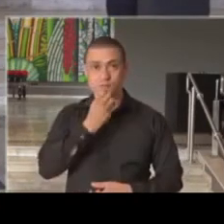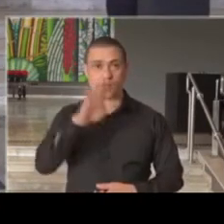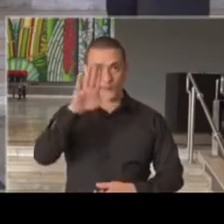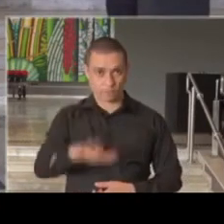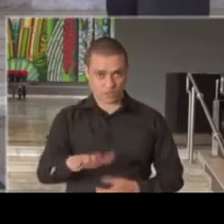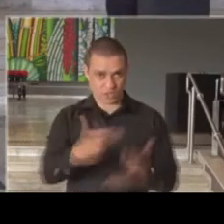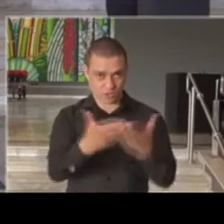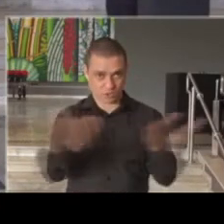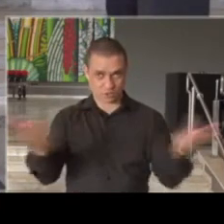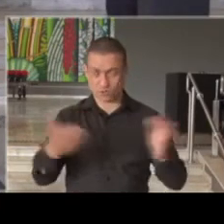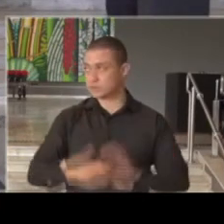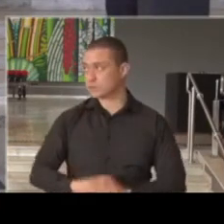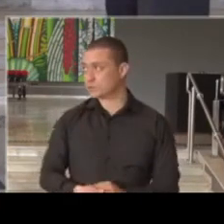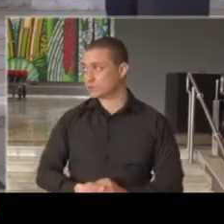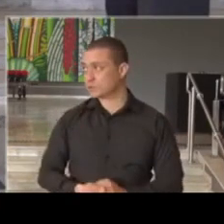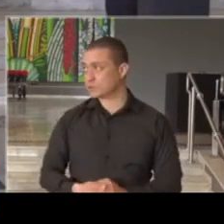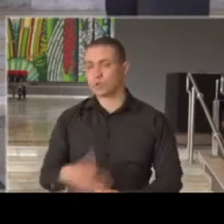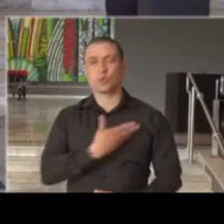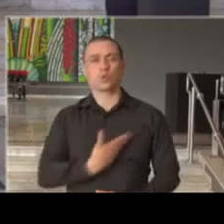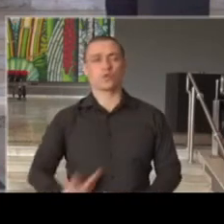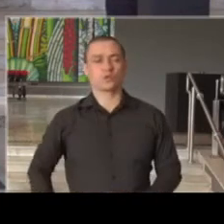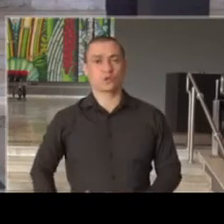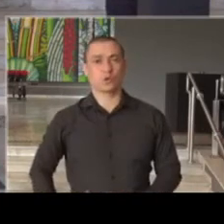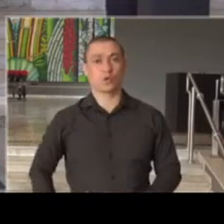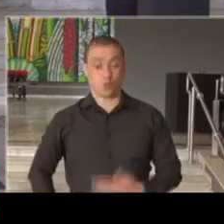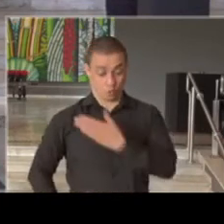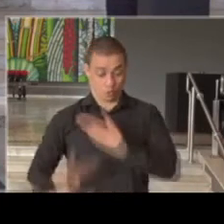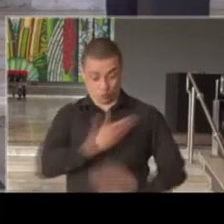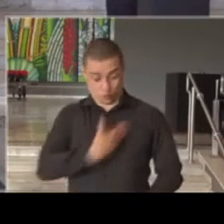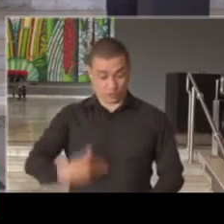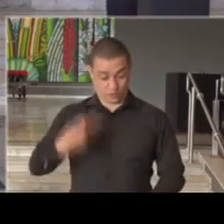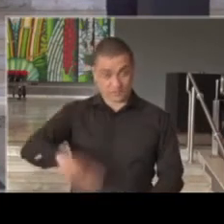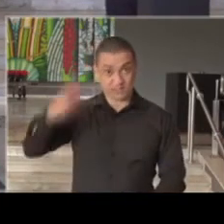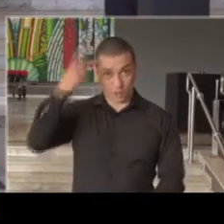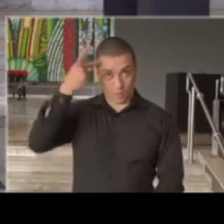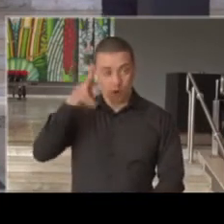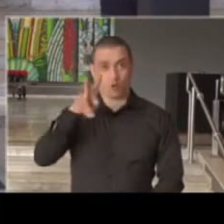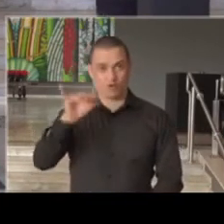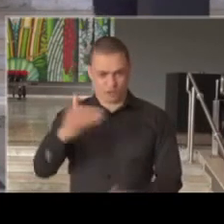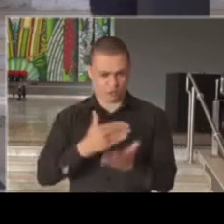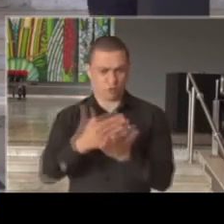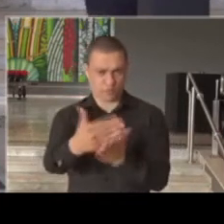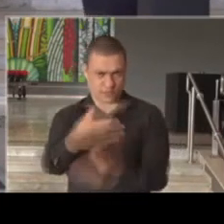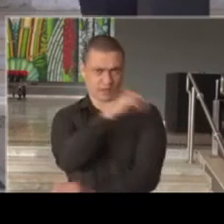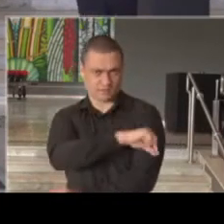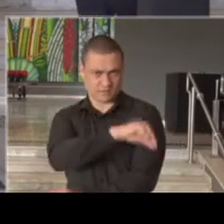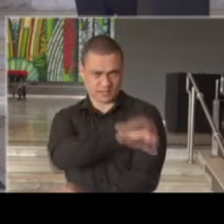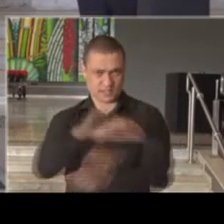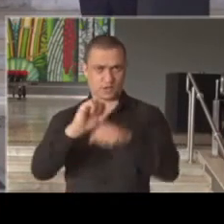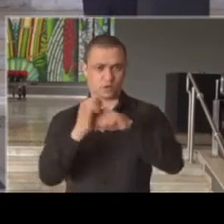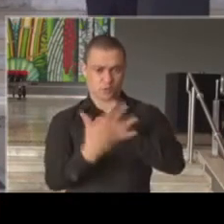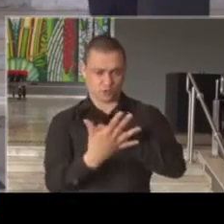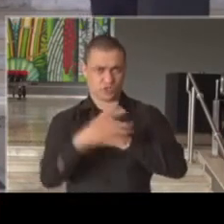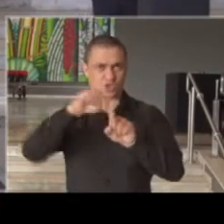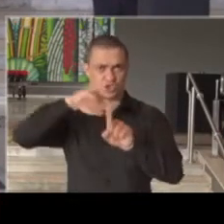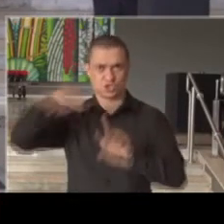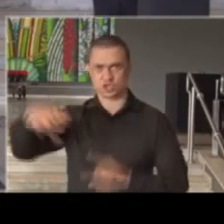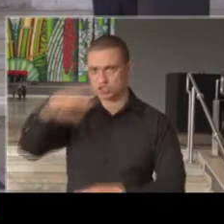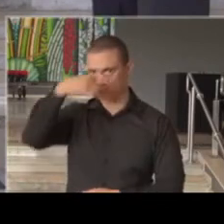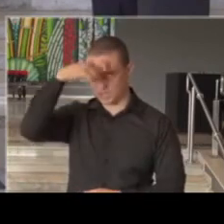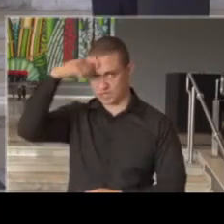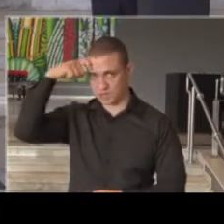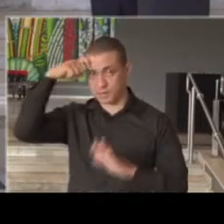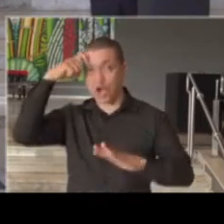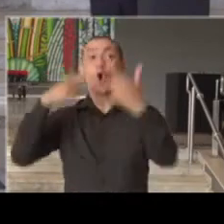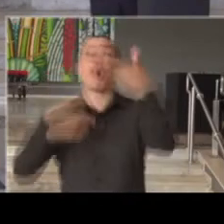Boa tarde a todos. Governador, o governo de São Paulo vai iniciar essa vacinação contra a Covid, mas as demais campanhas